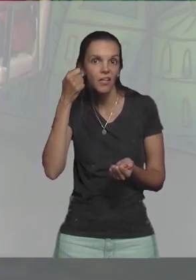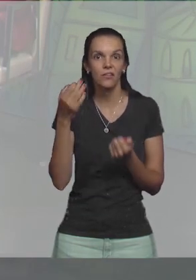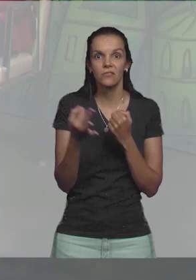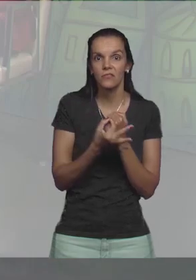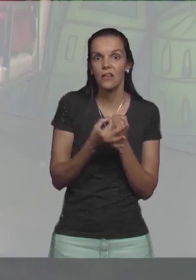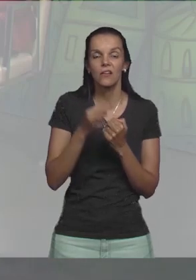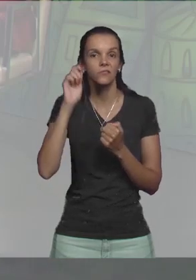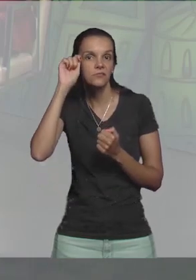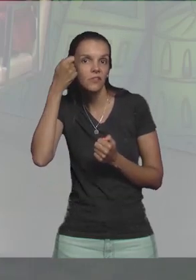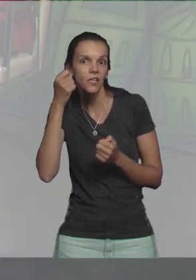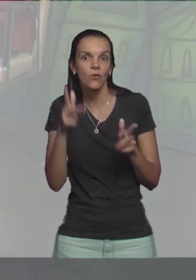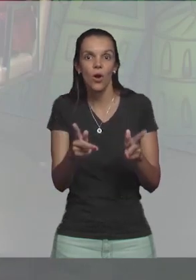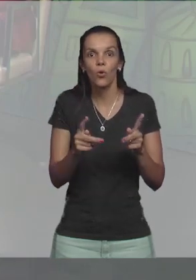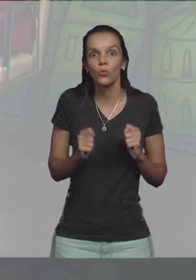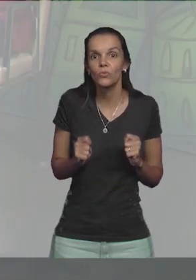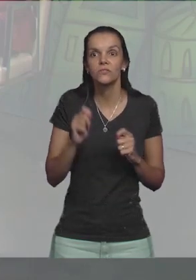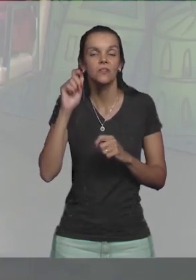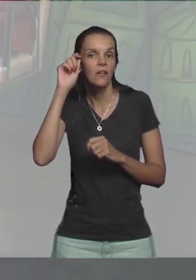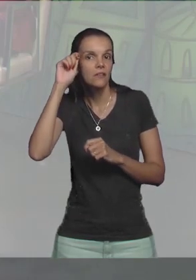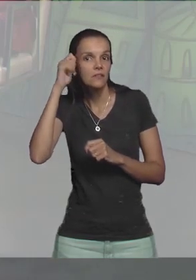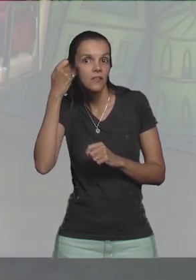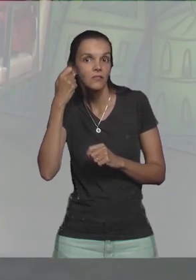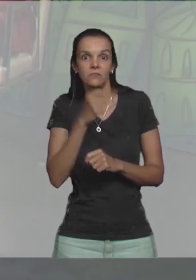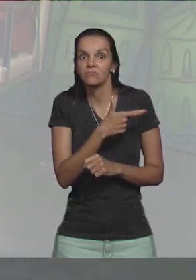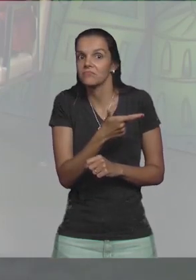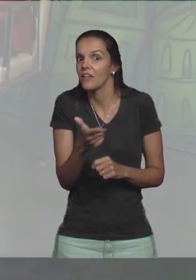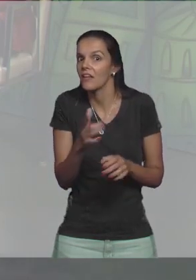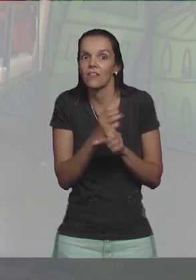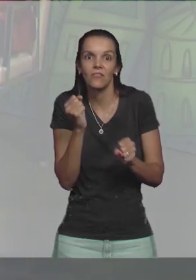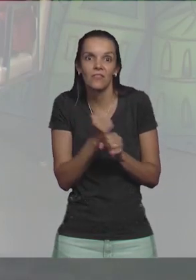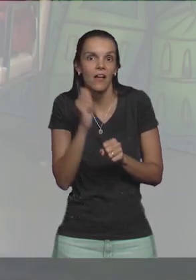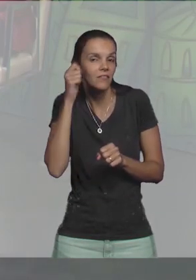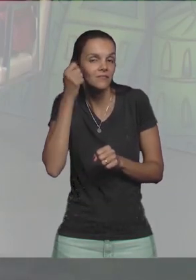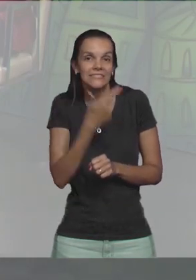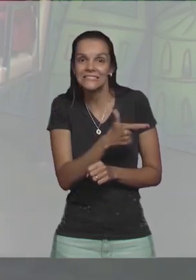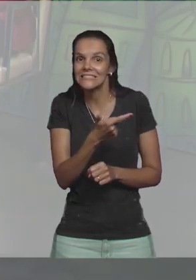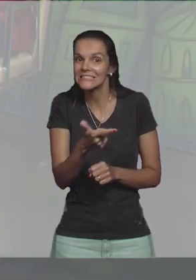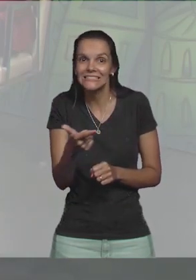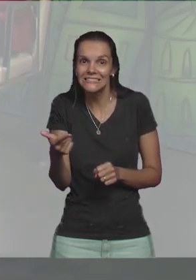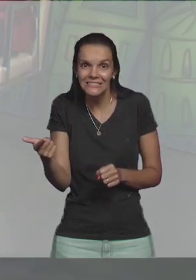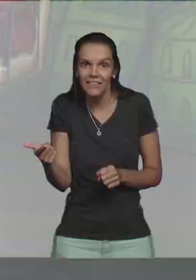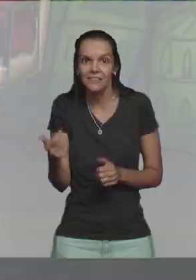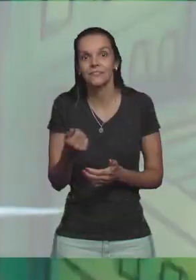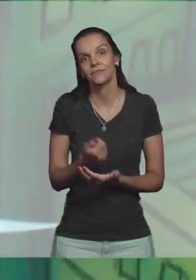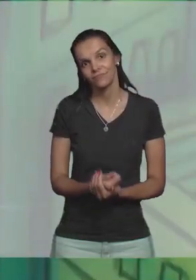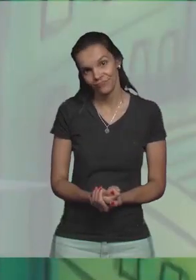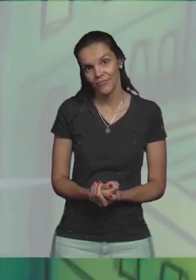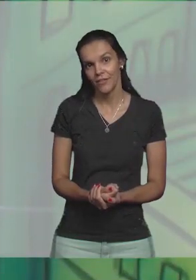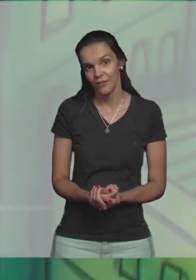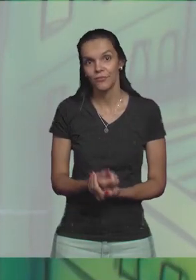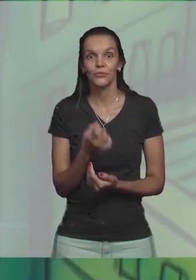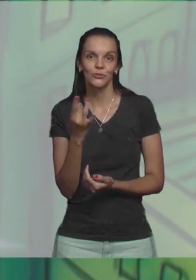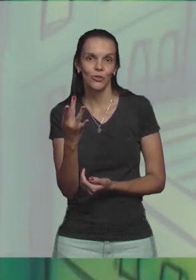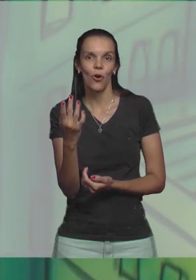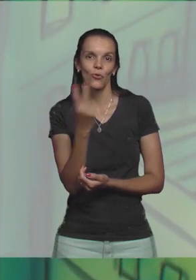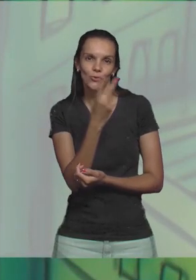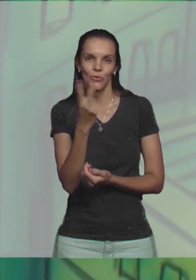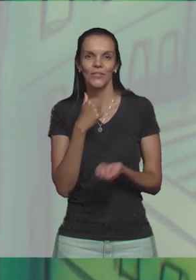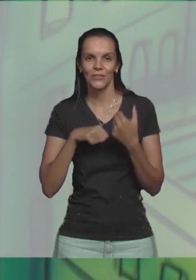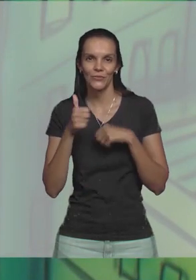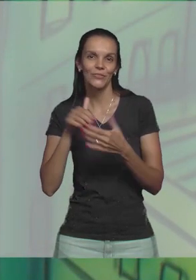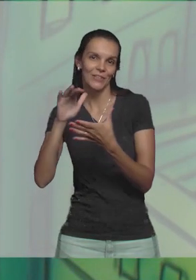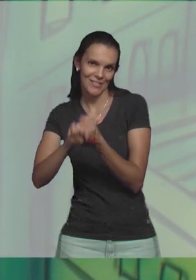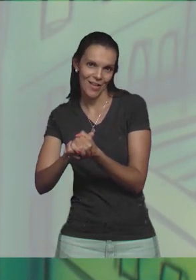advogado negro, eu não estou vendo um economista negro, então, né, onde eu estou? Pois é, né, Lucilene? É muito pouco para o casal, né? Thaís